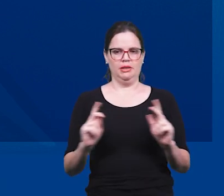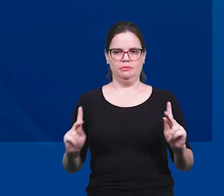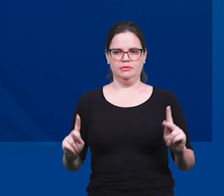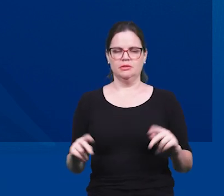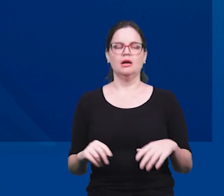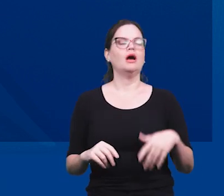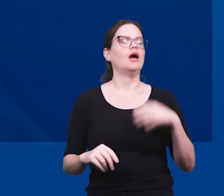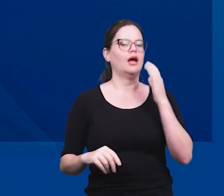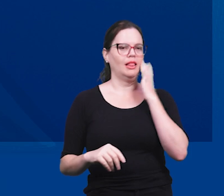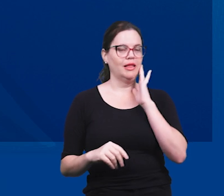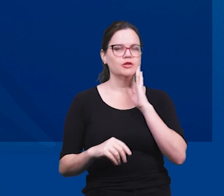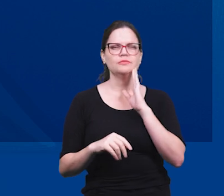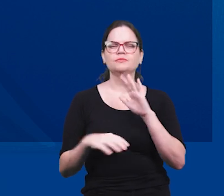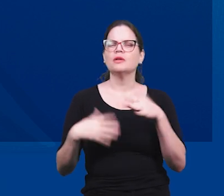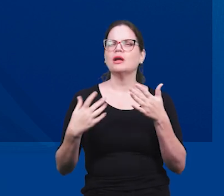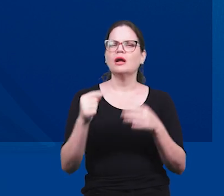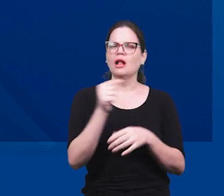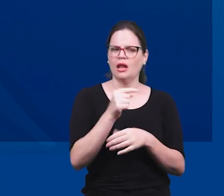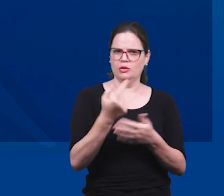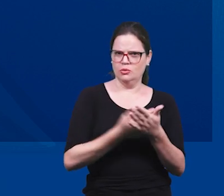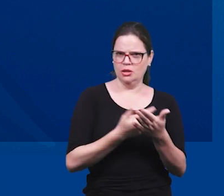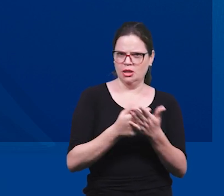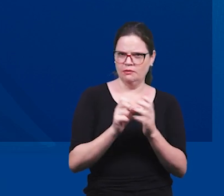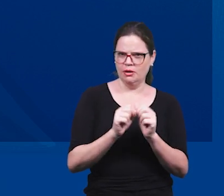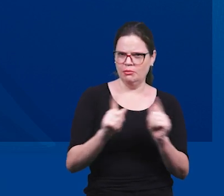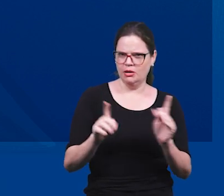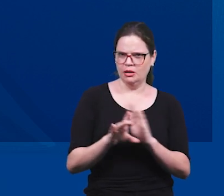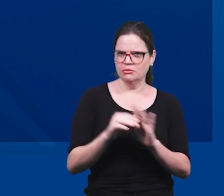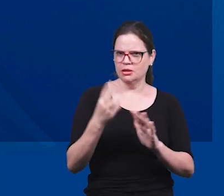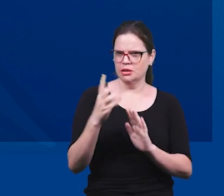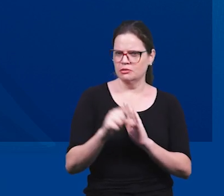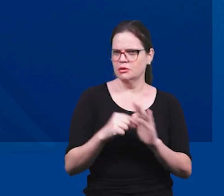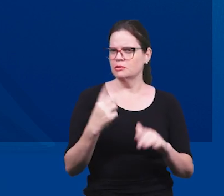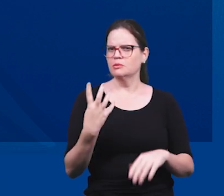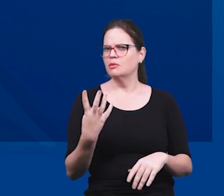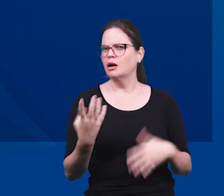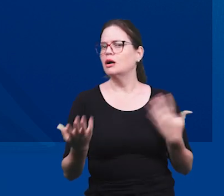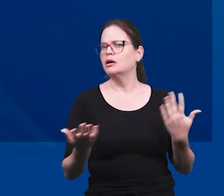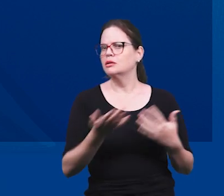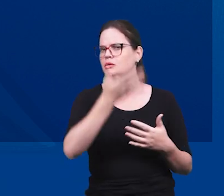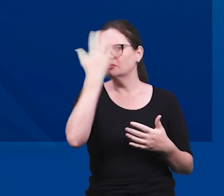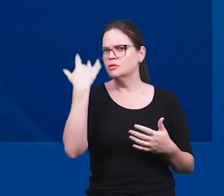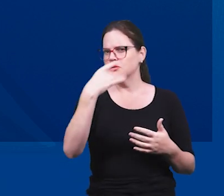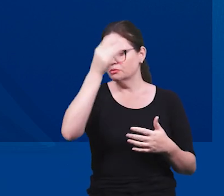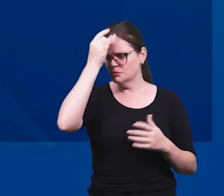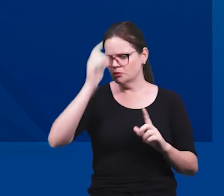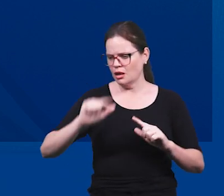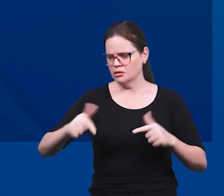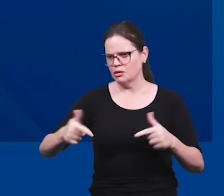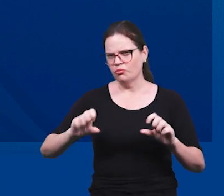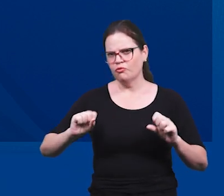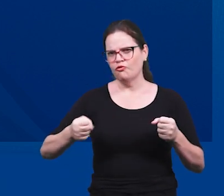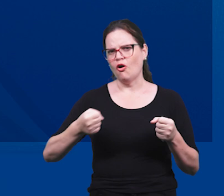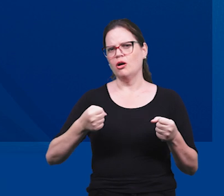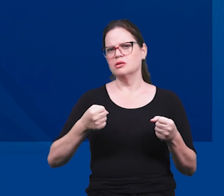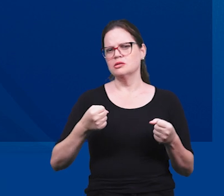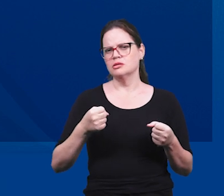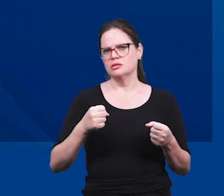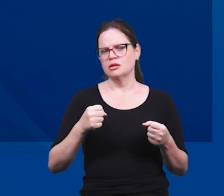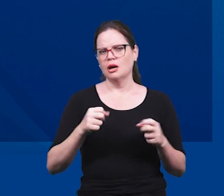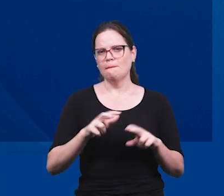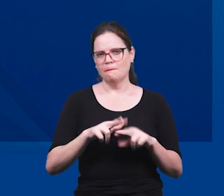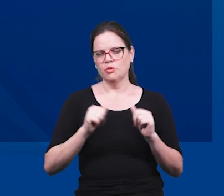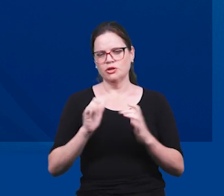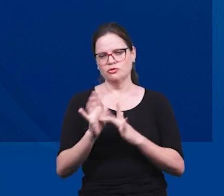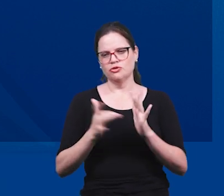Apocalipse. Apocalipse. E lá em Apocalipse 3, no verso 4, o Espírito de Fortaleza deu força à igreja e por isso o